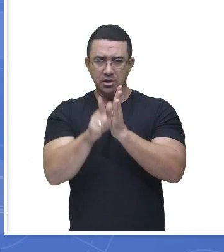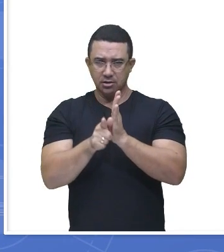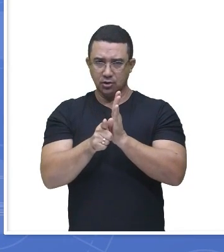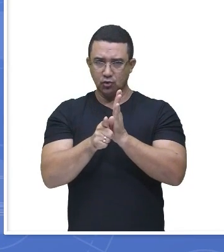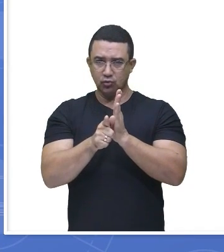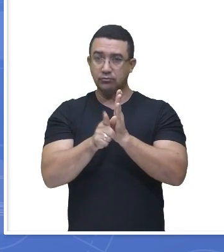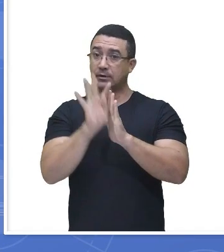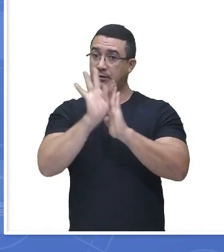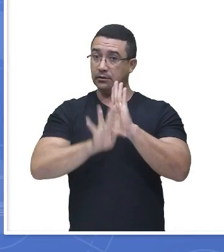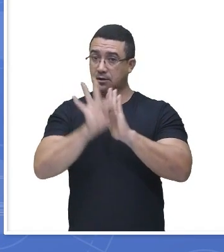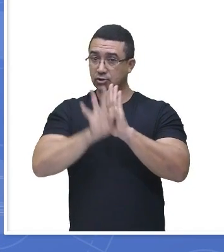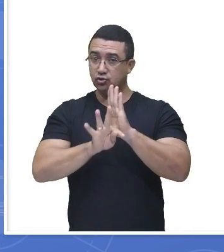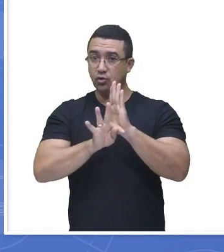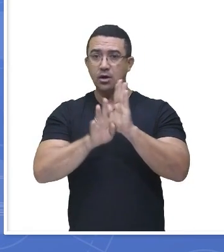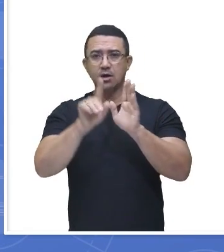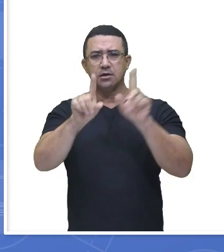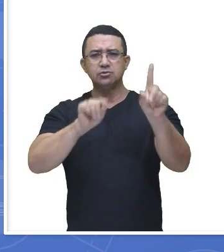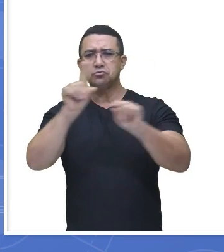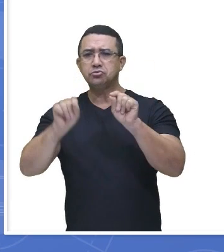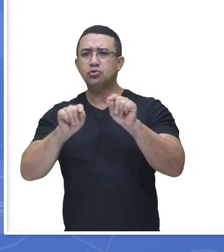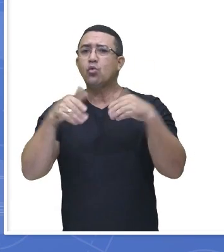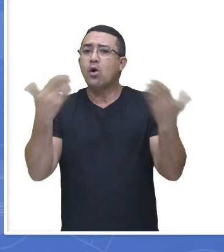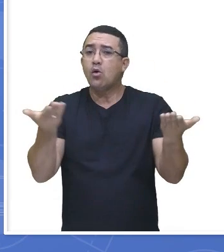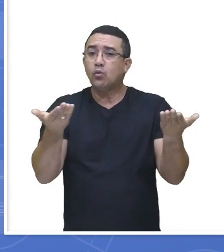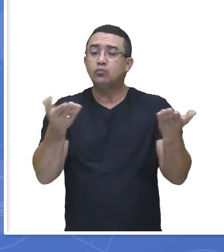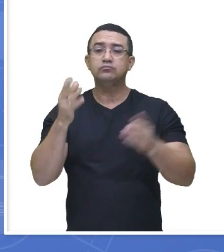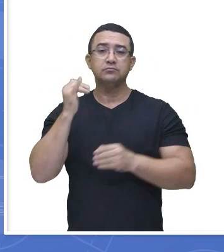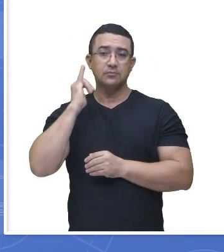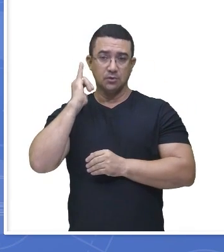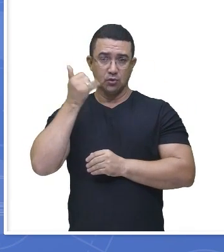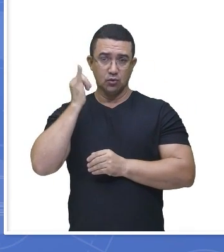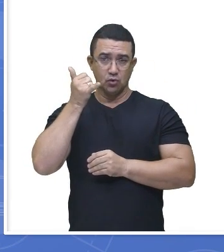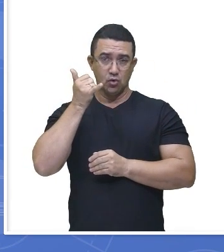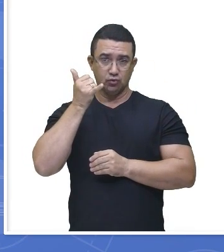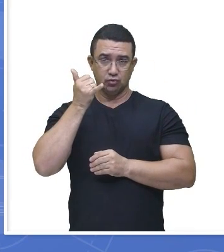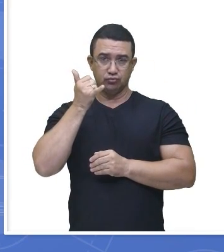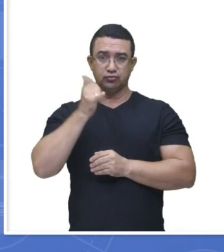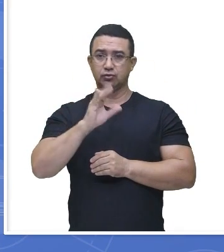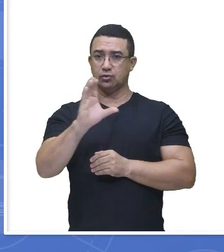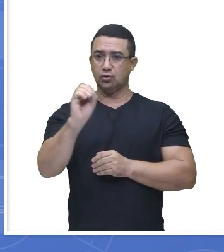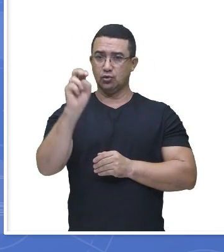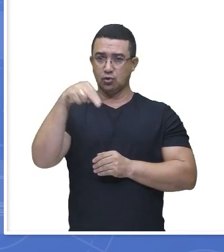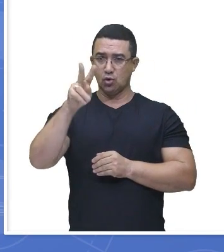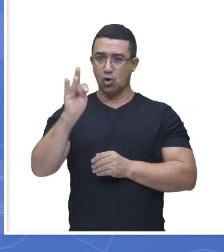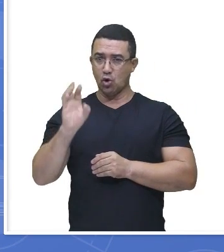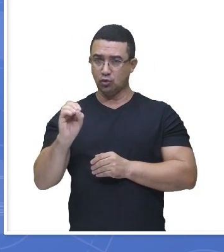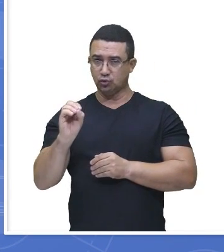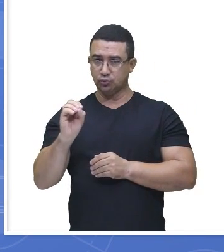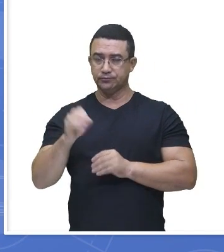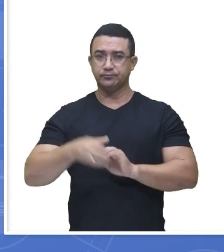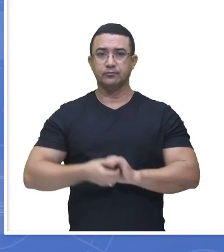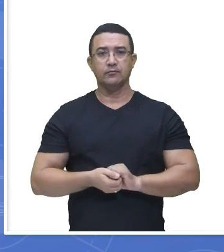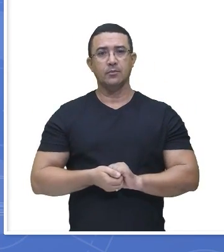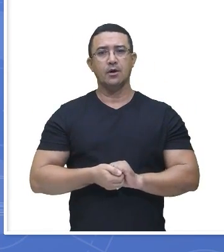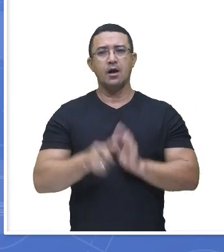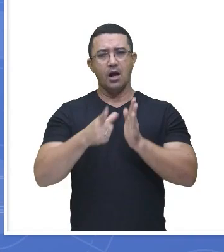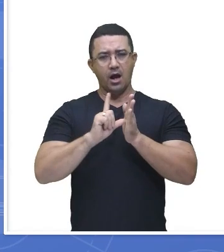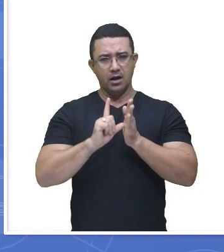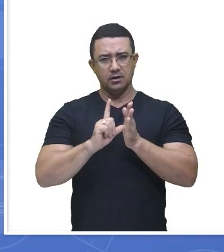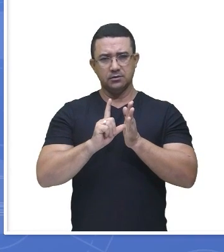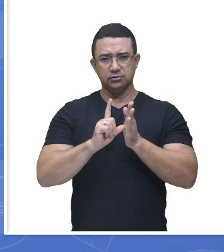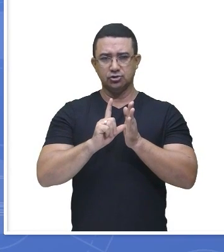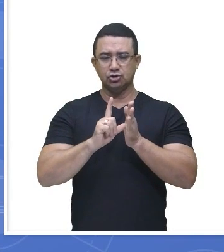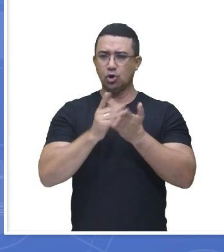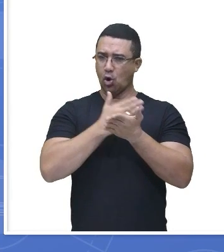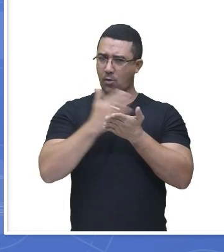analisássemos foi o conto. A primeira questão, eu estou trabalhando aí com o conto, né? Antes de chegar à primeira questão, de